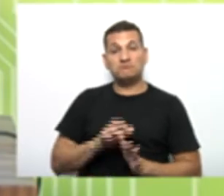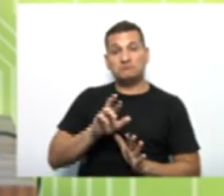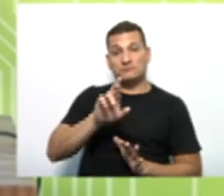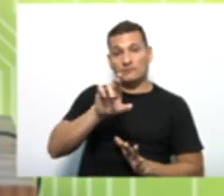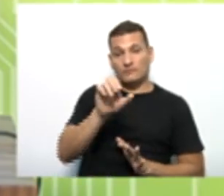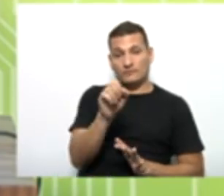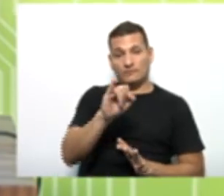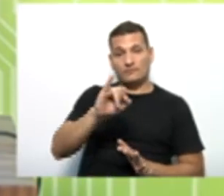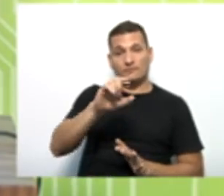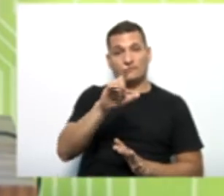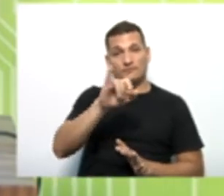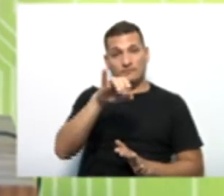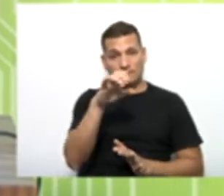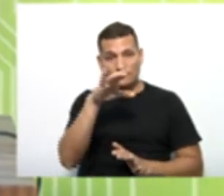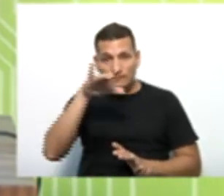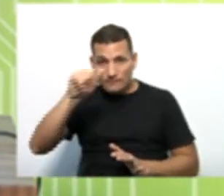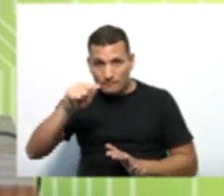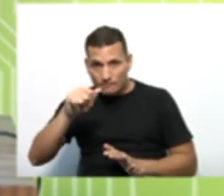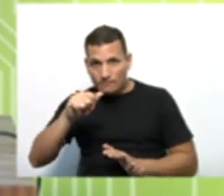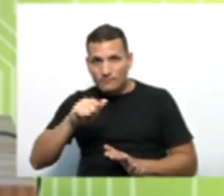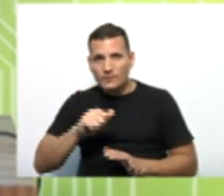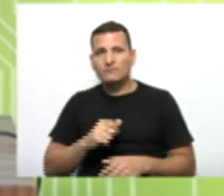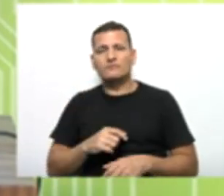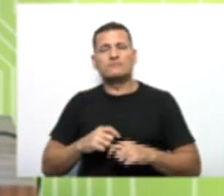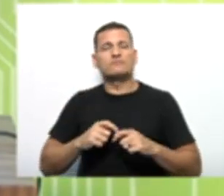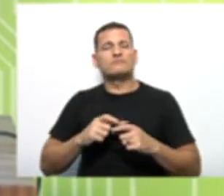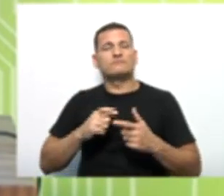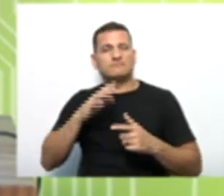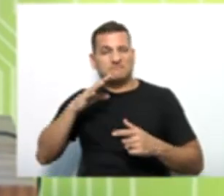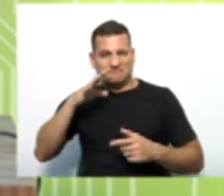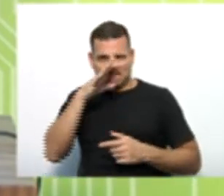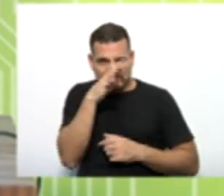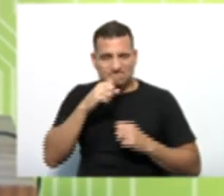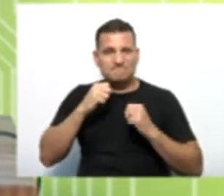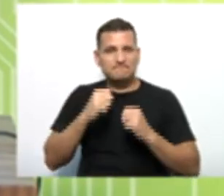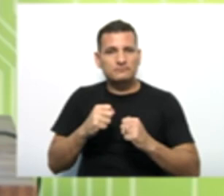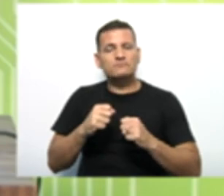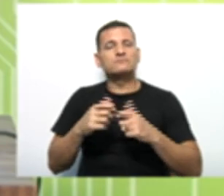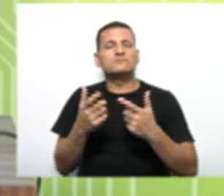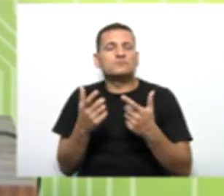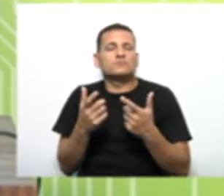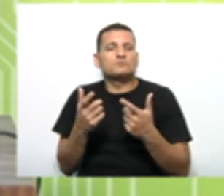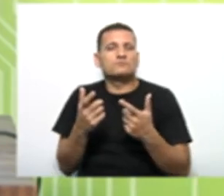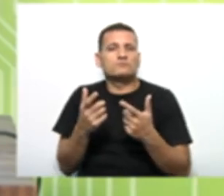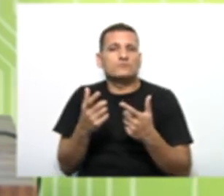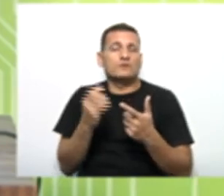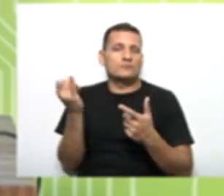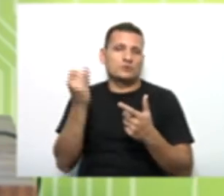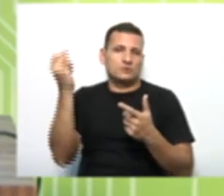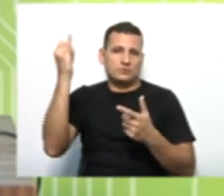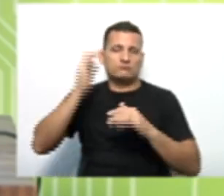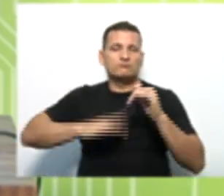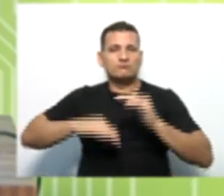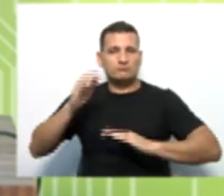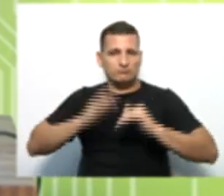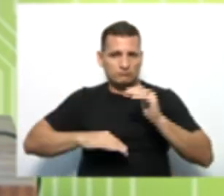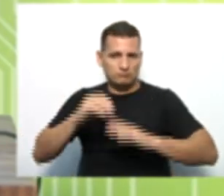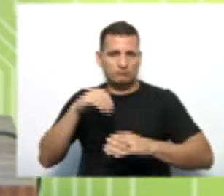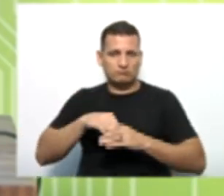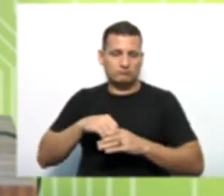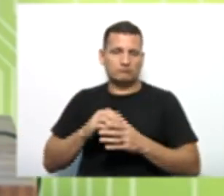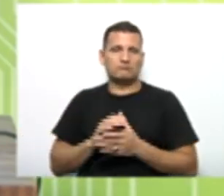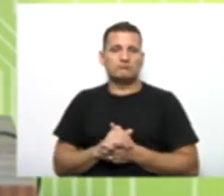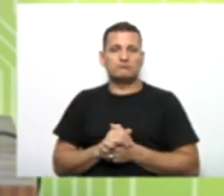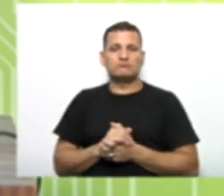é um aspecto extremamente importante no exercício das nossas profissões, até porque nem sempre as situações nos estarão